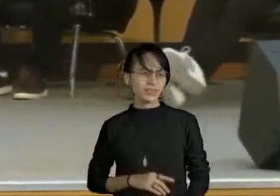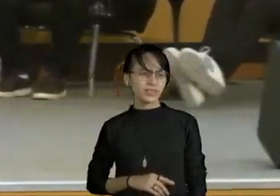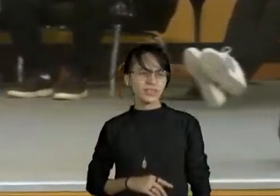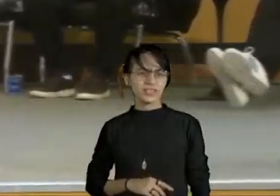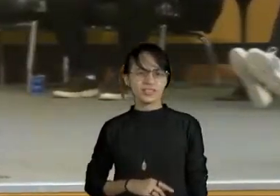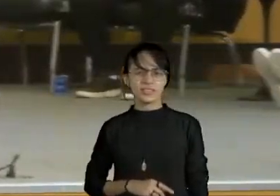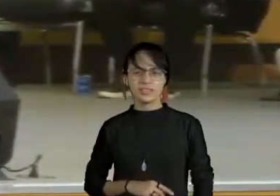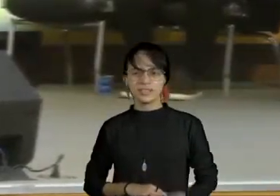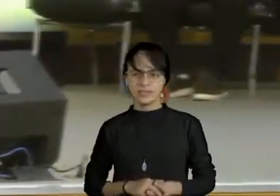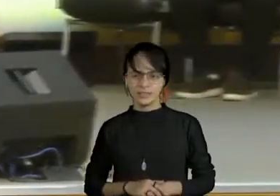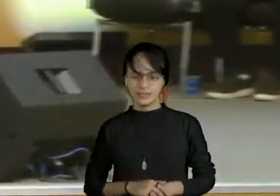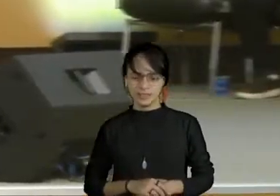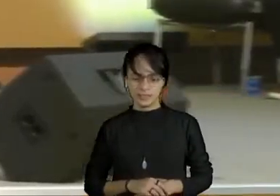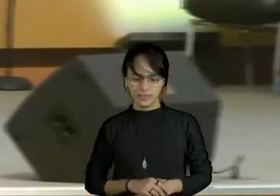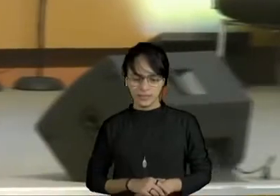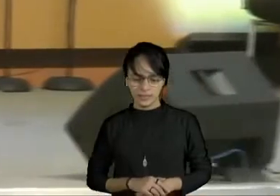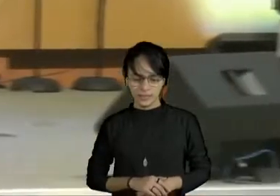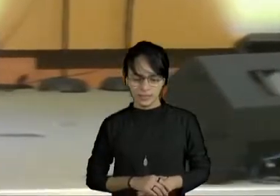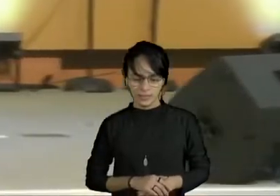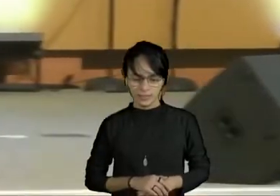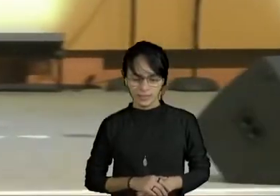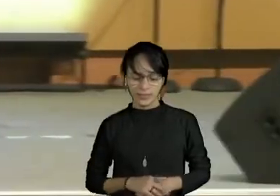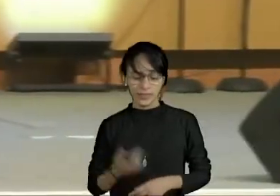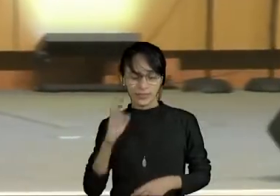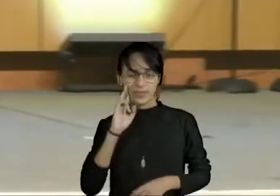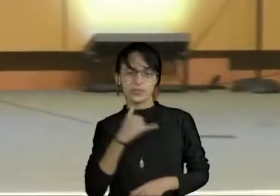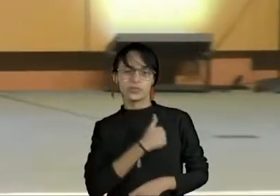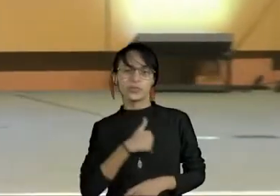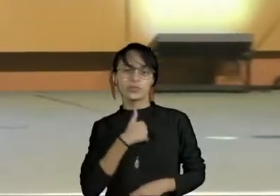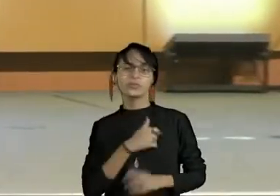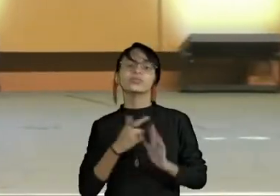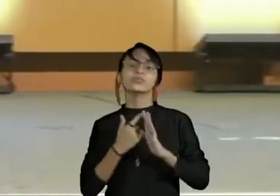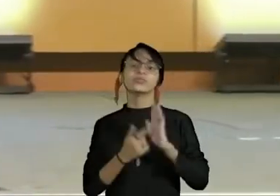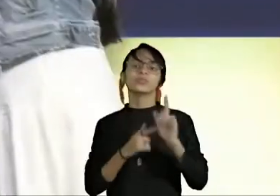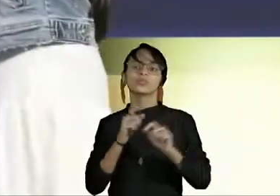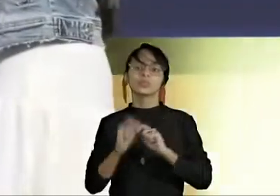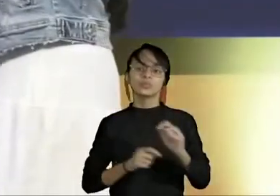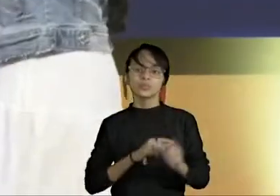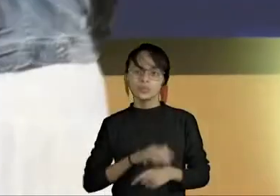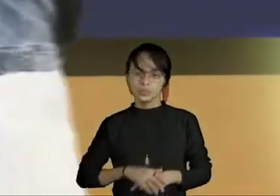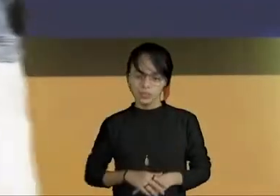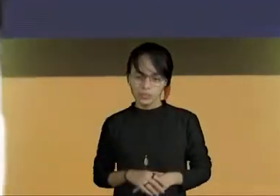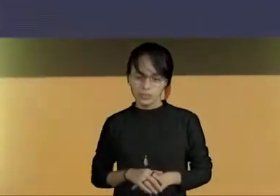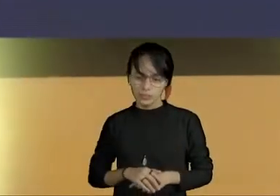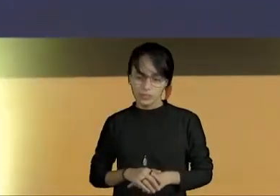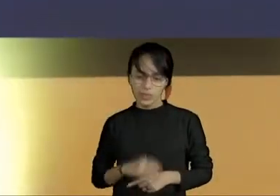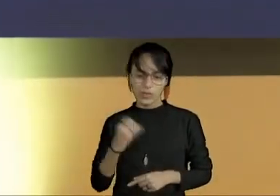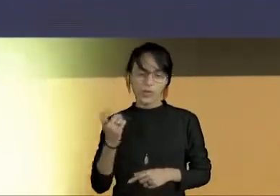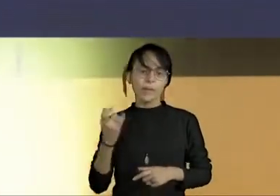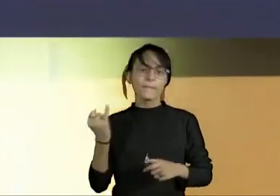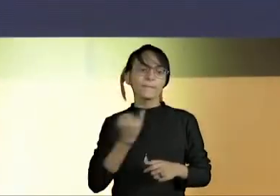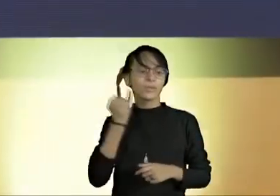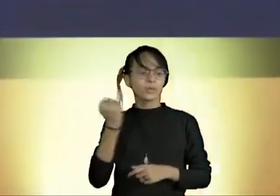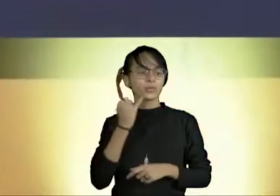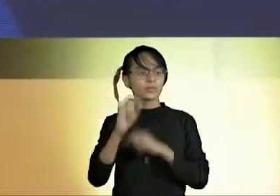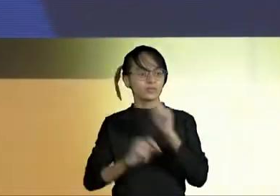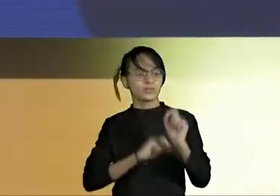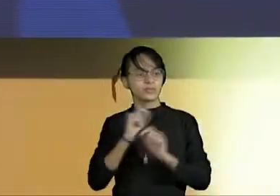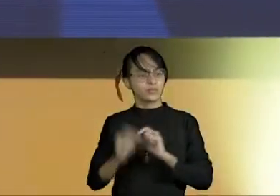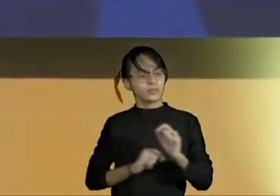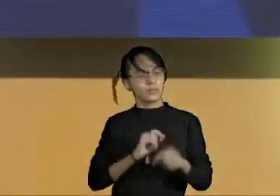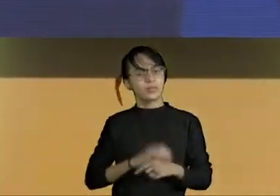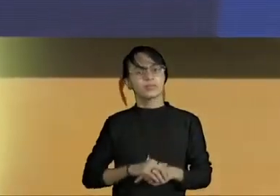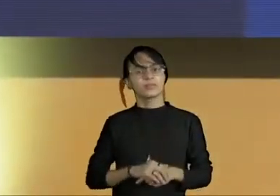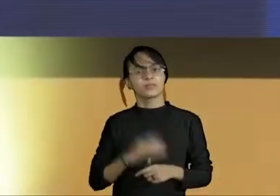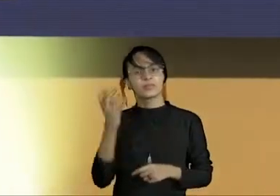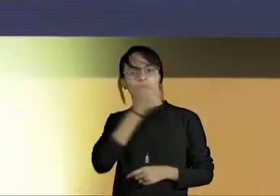E Camila, e daí que você vai ver João 19 nesta noite? O tamanho da importância é uma questão de